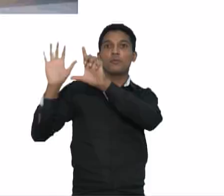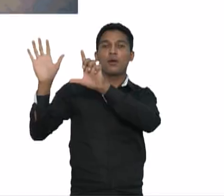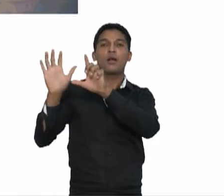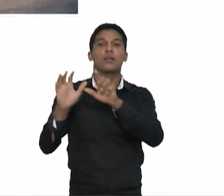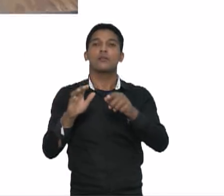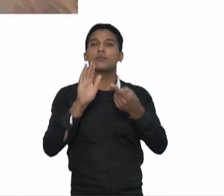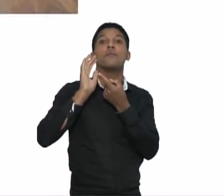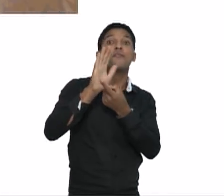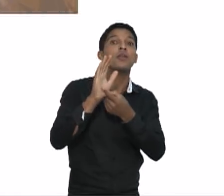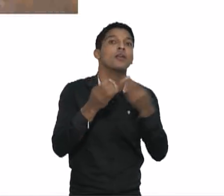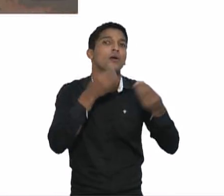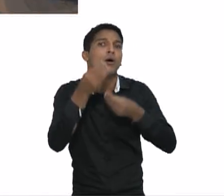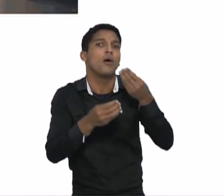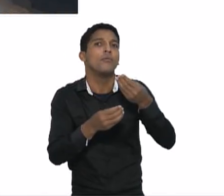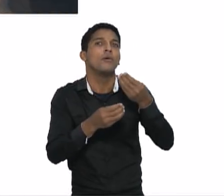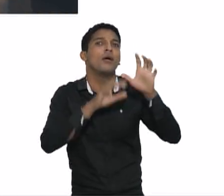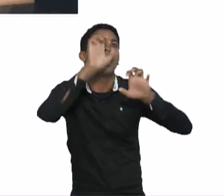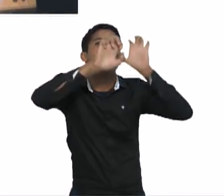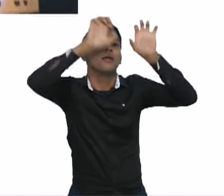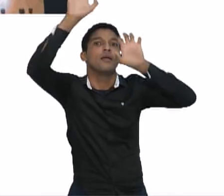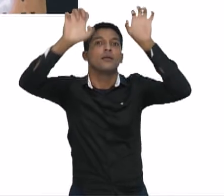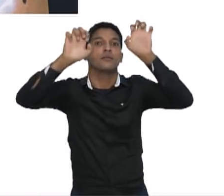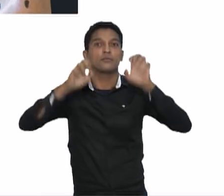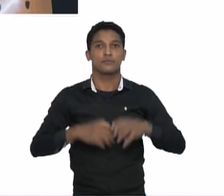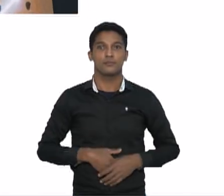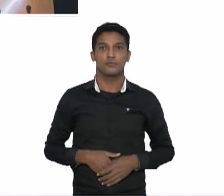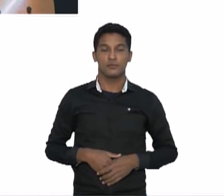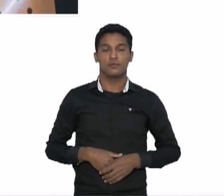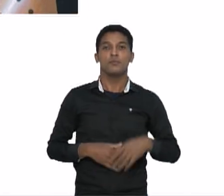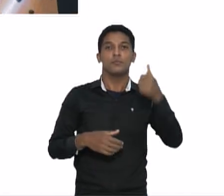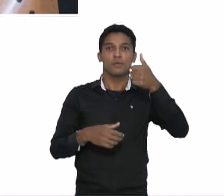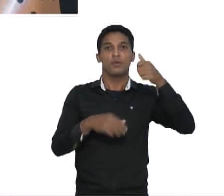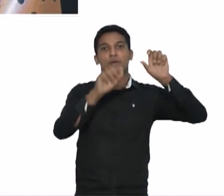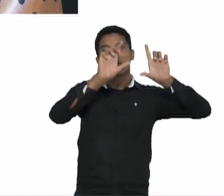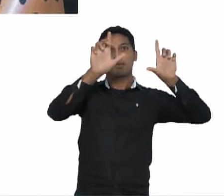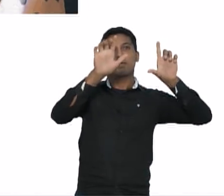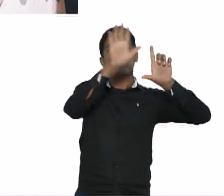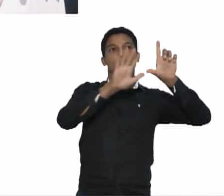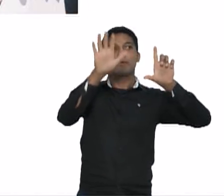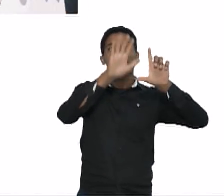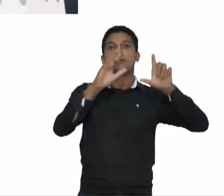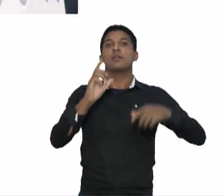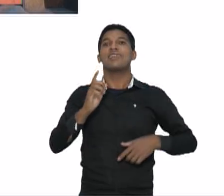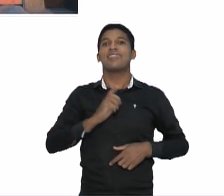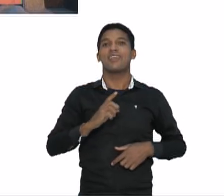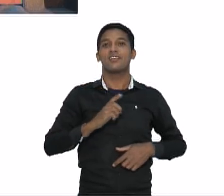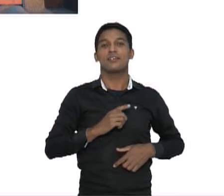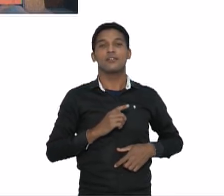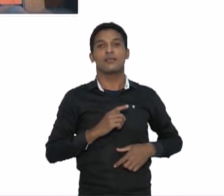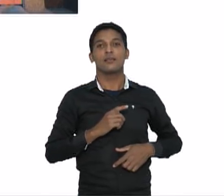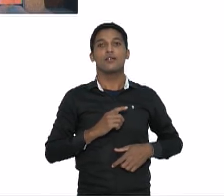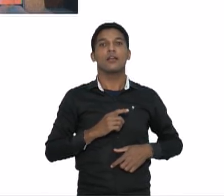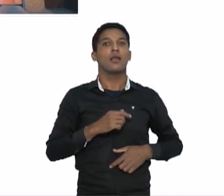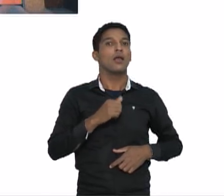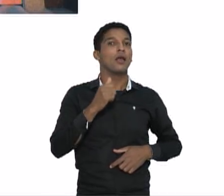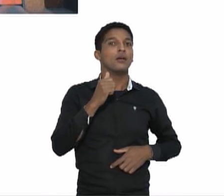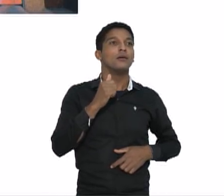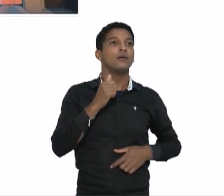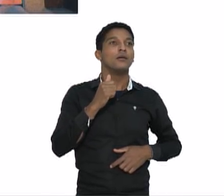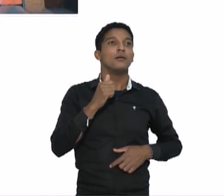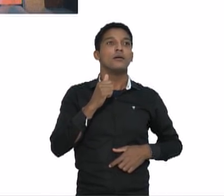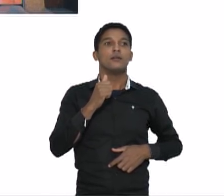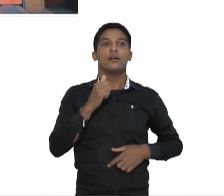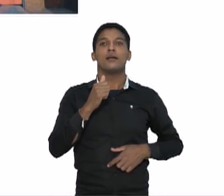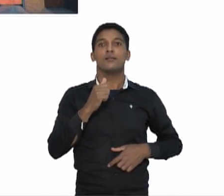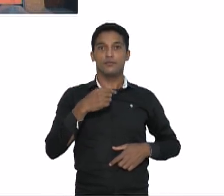escalada. Na primeira imagem aqui, ó, nós temos um atleta sem equipamentos de segurança,